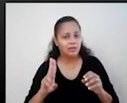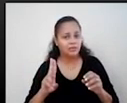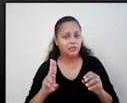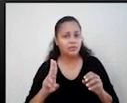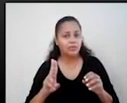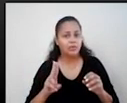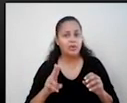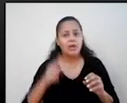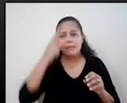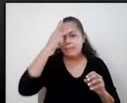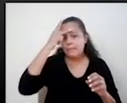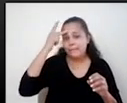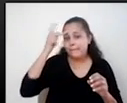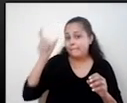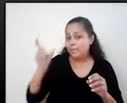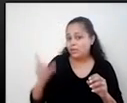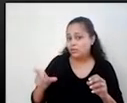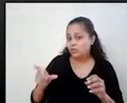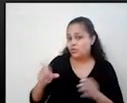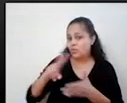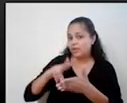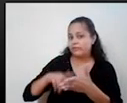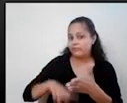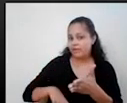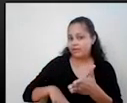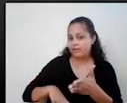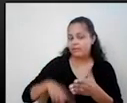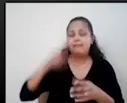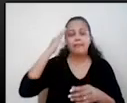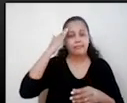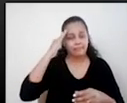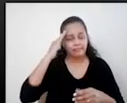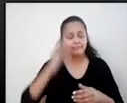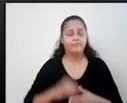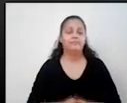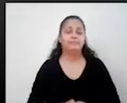meu interlocutor, para o meu leitor, do que é que eu estou falando.